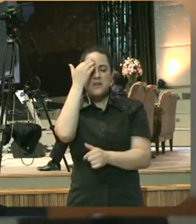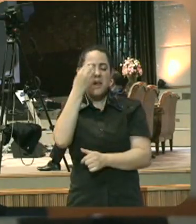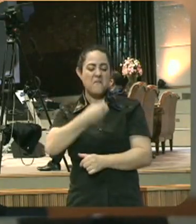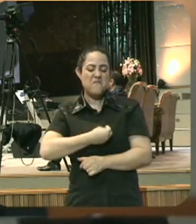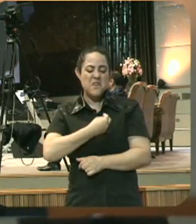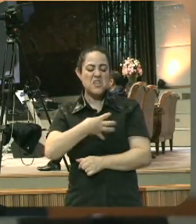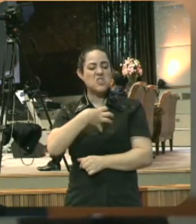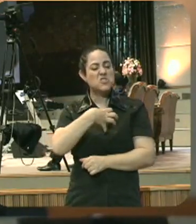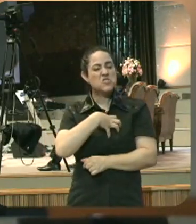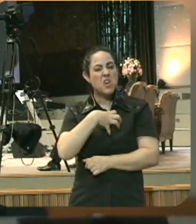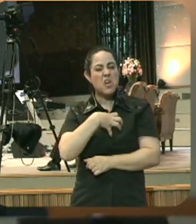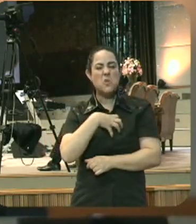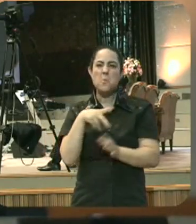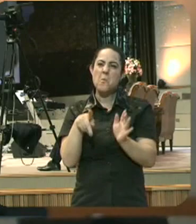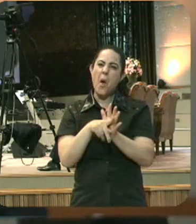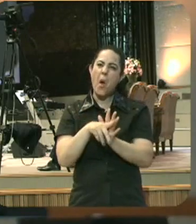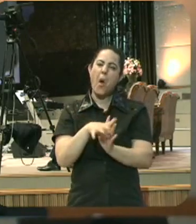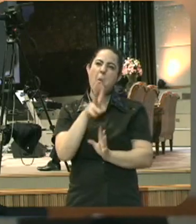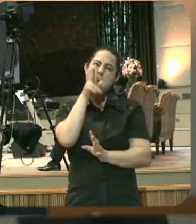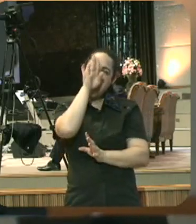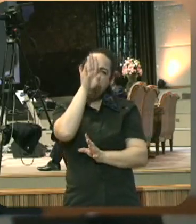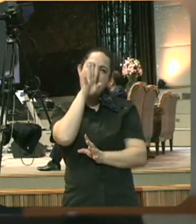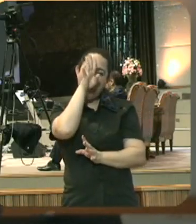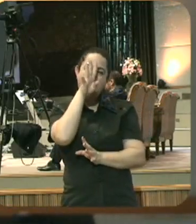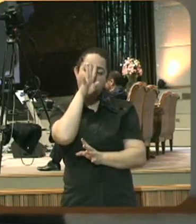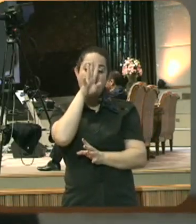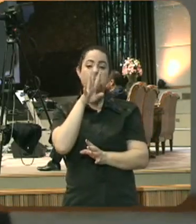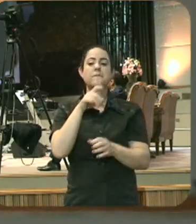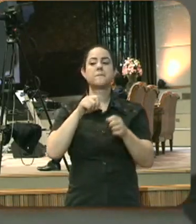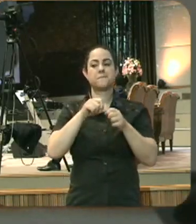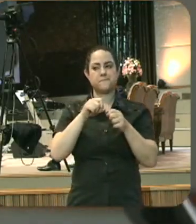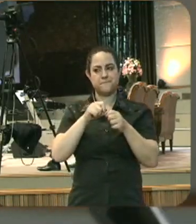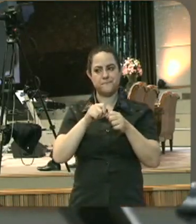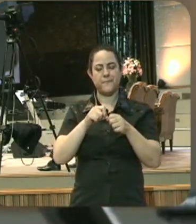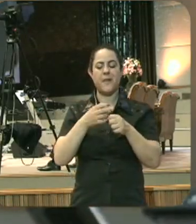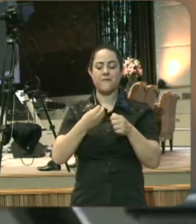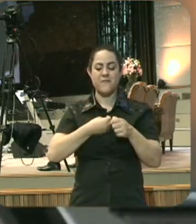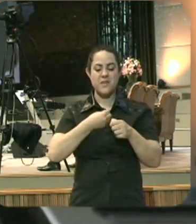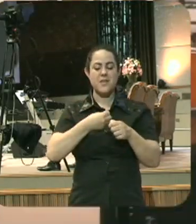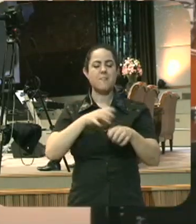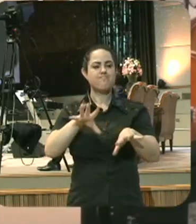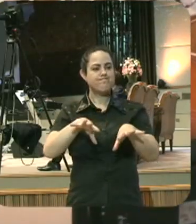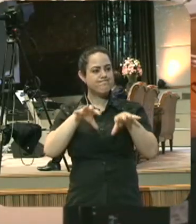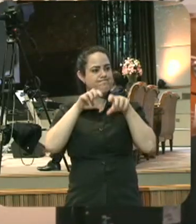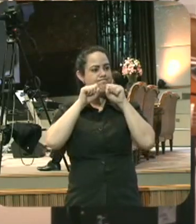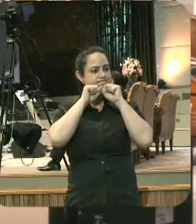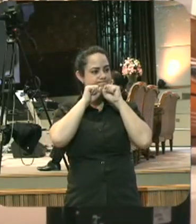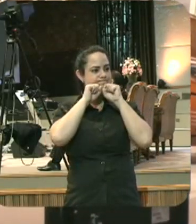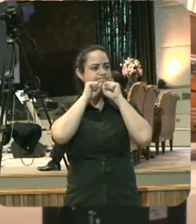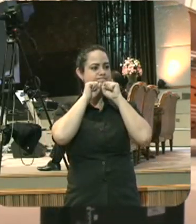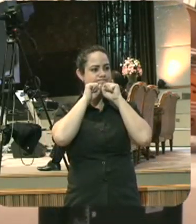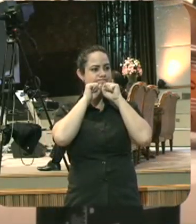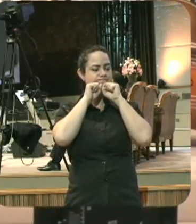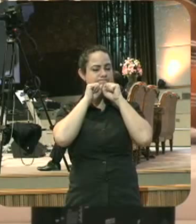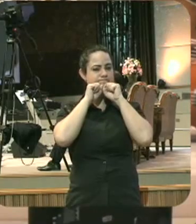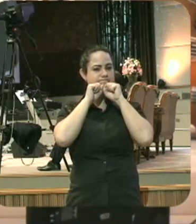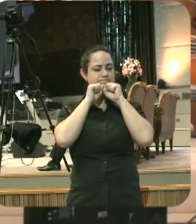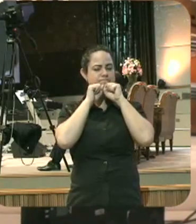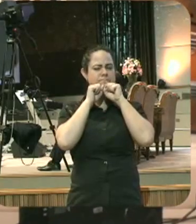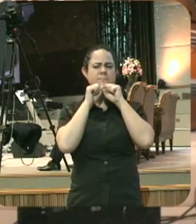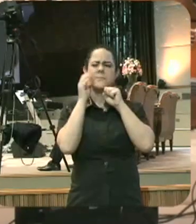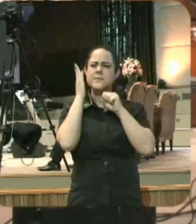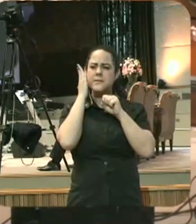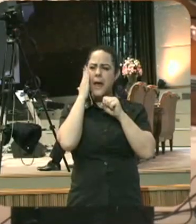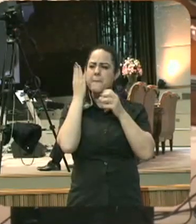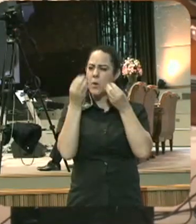do nosso jeito, construímos desgraça na nossa vida. Sabe como é que você pode